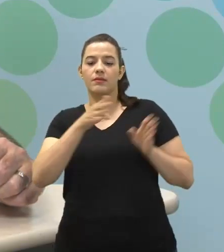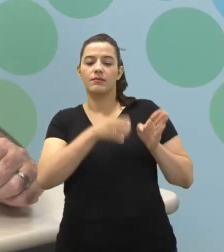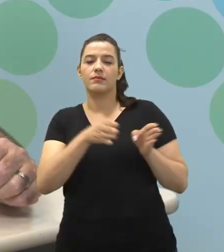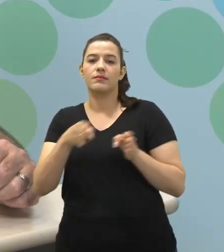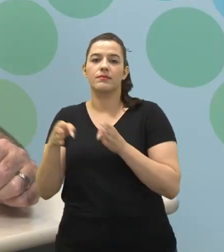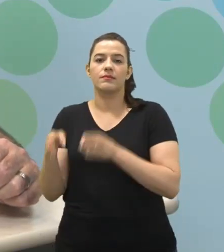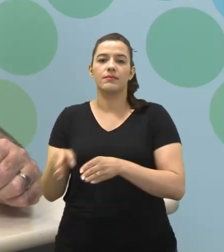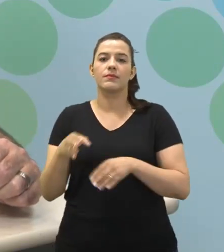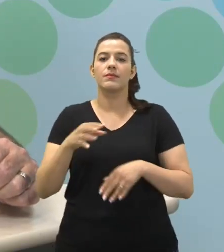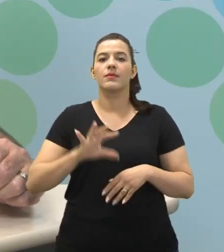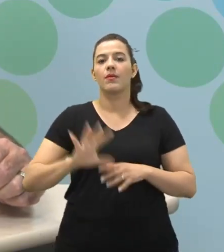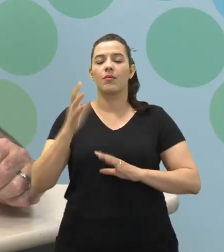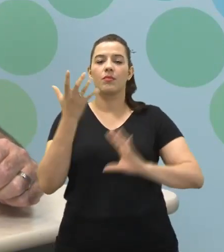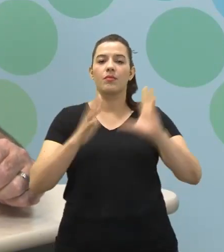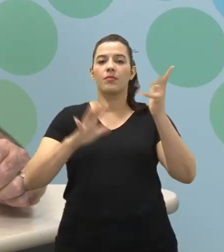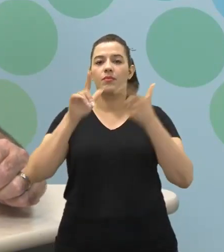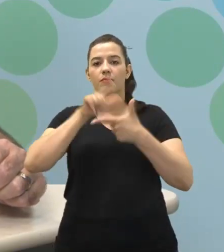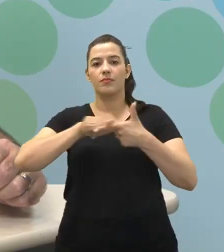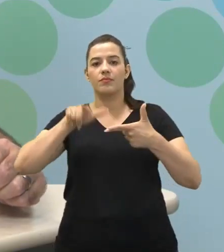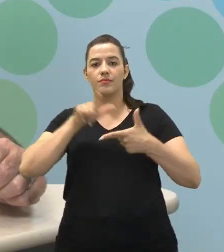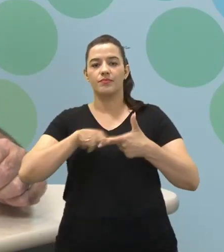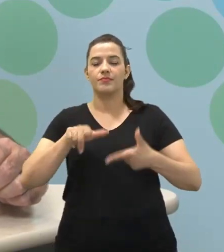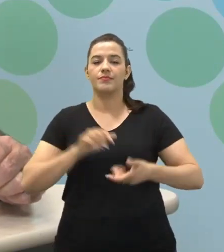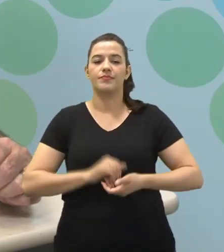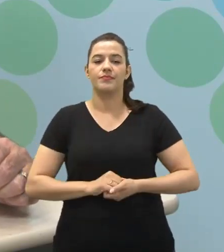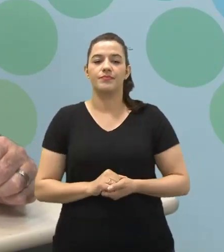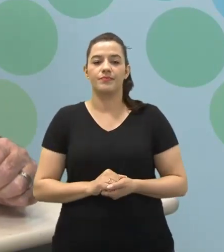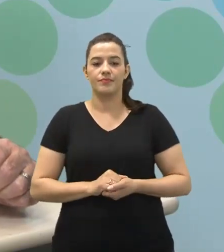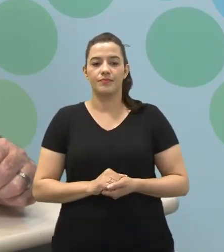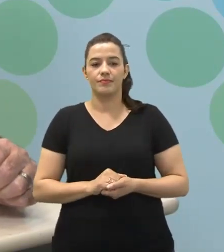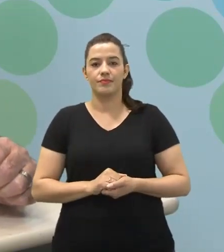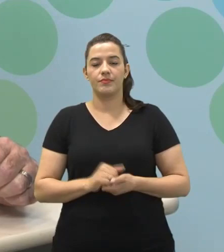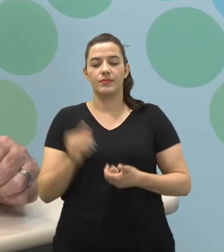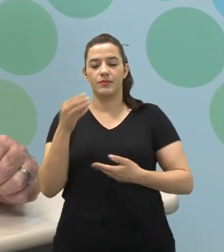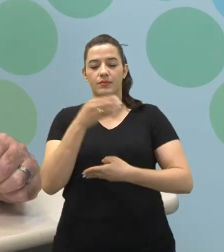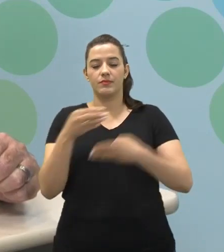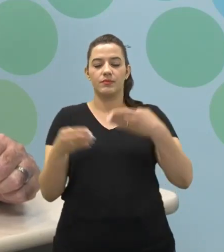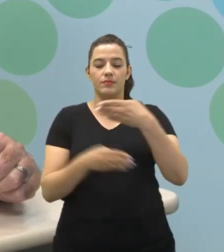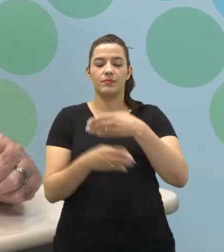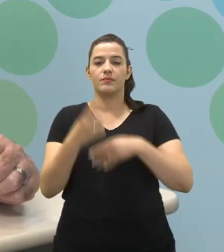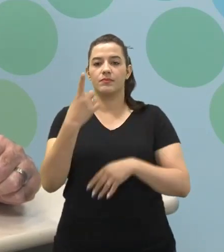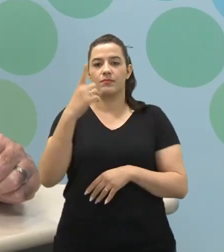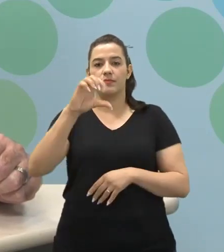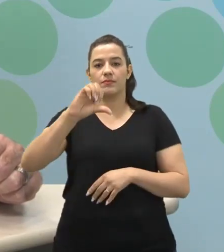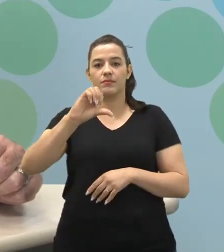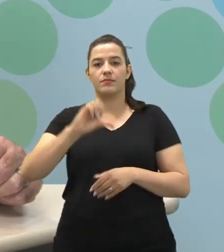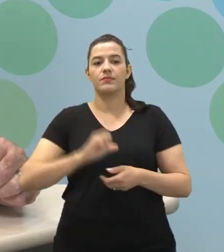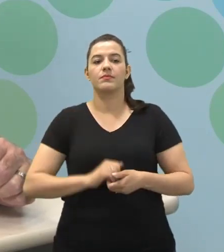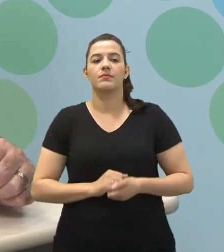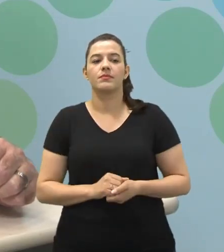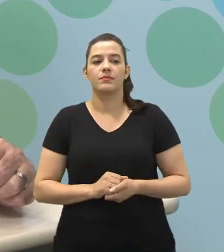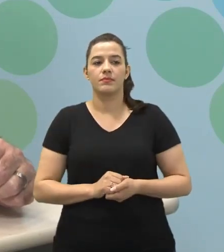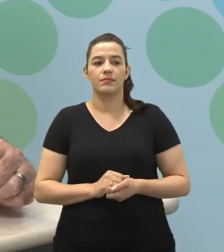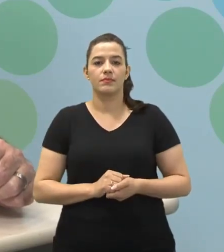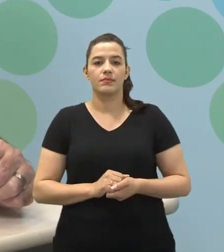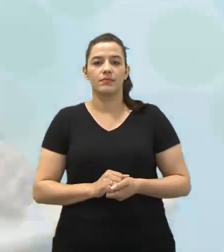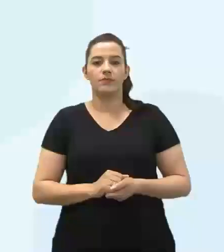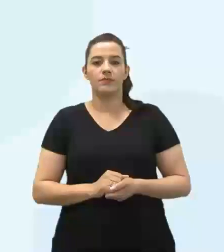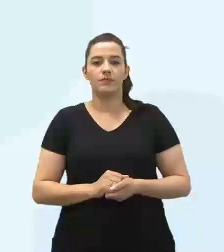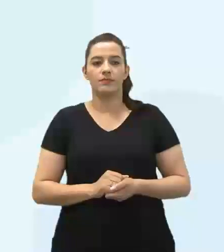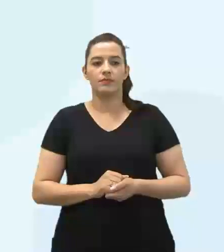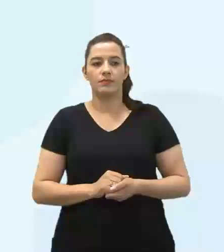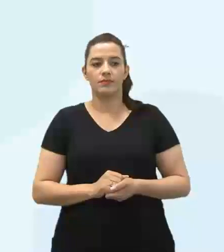resolução de problemas por favor o slide nº 19 eu tô ligado